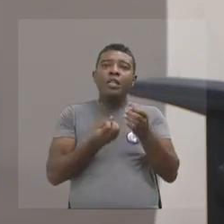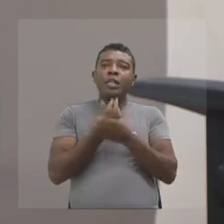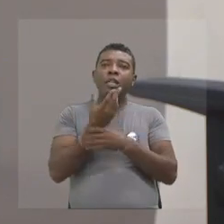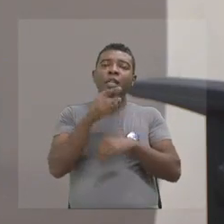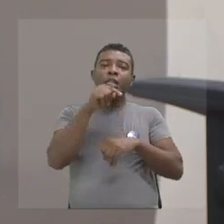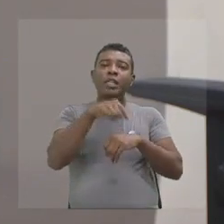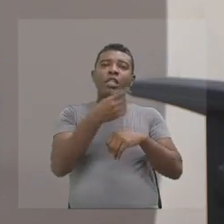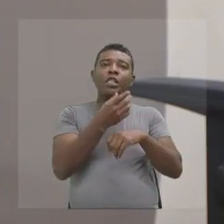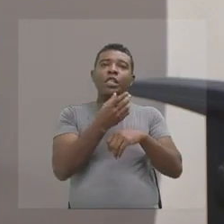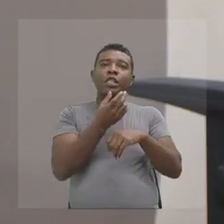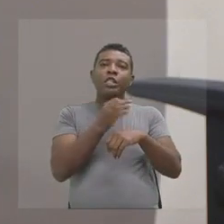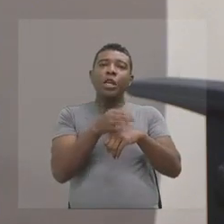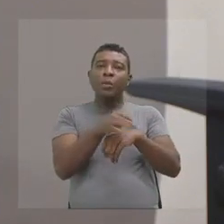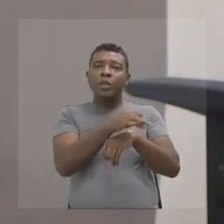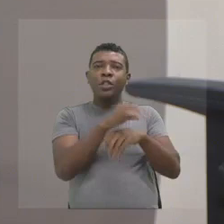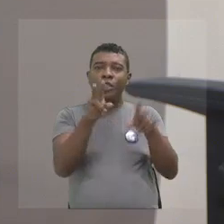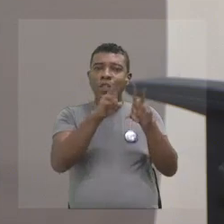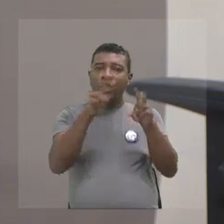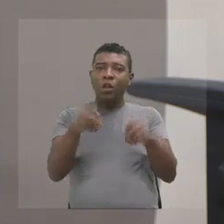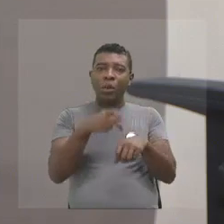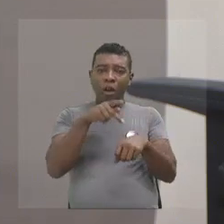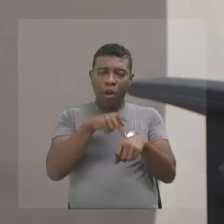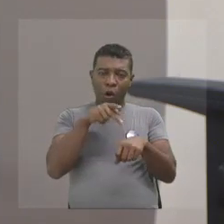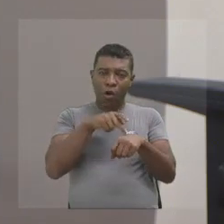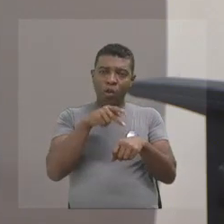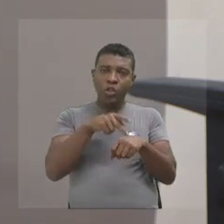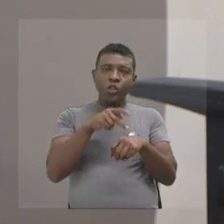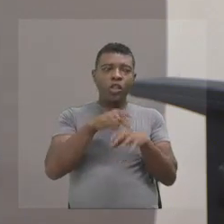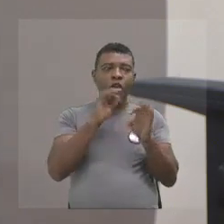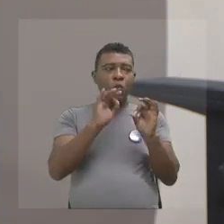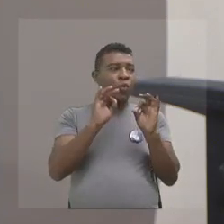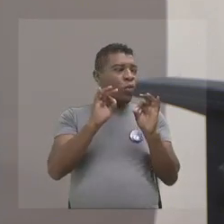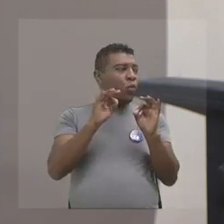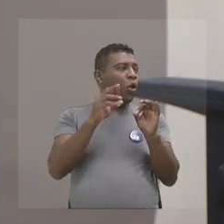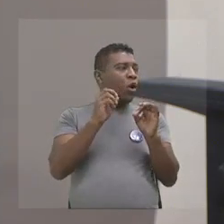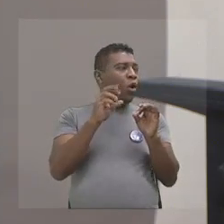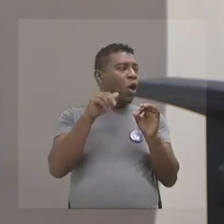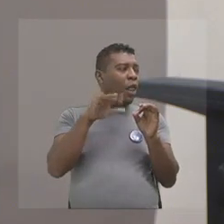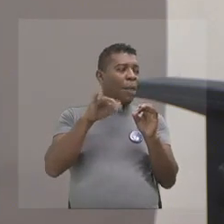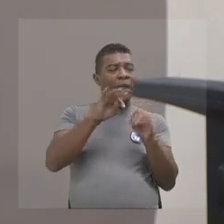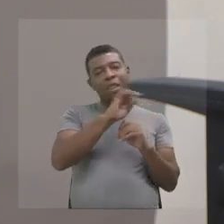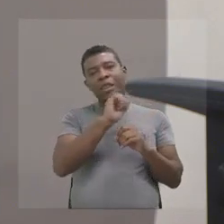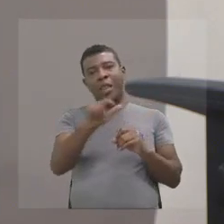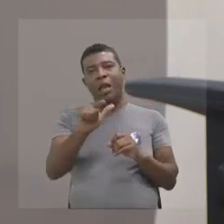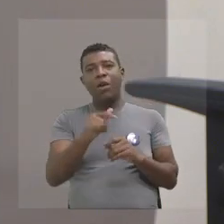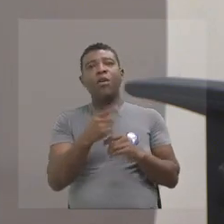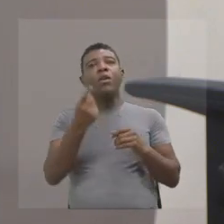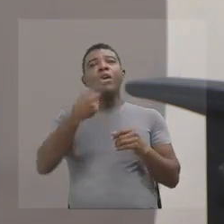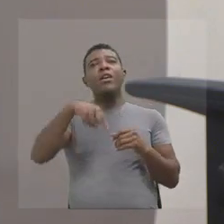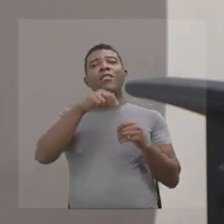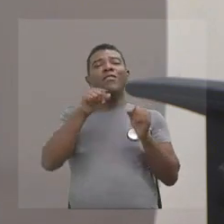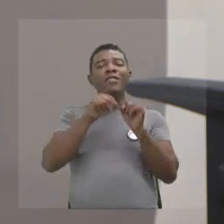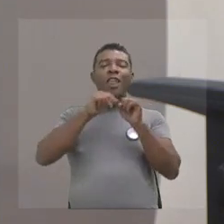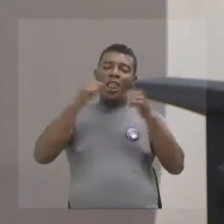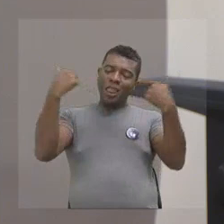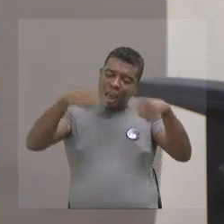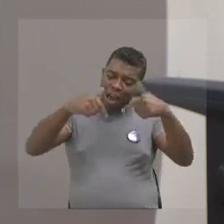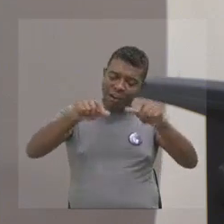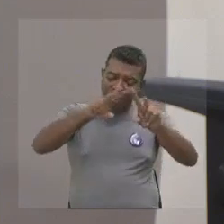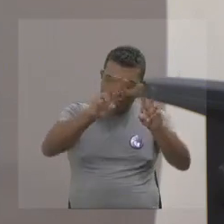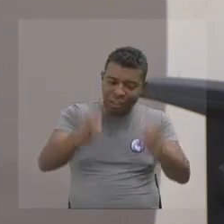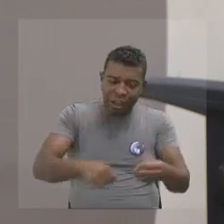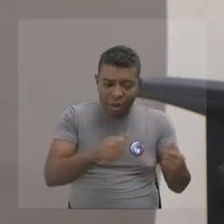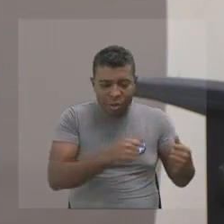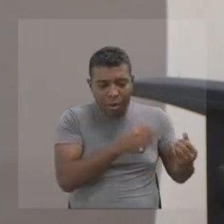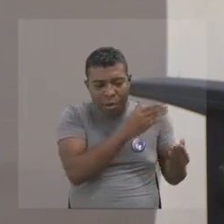rochas ornamentais e fizemos inclusive um trabalho e para a gente fazer uma força tarefa de análise desse processo